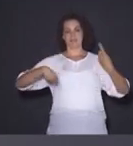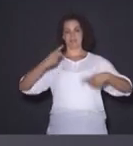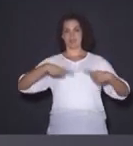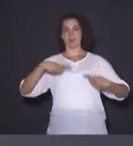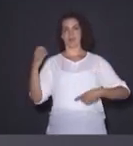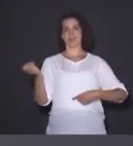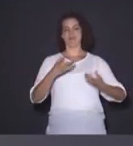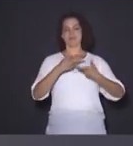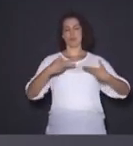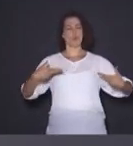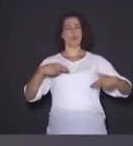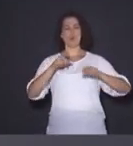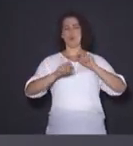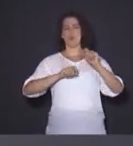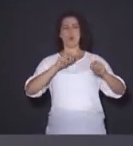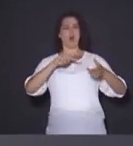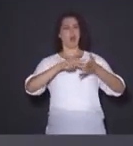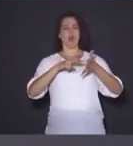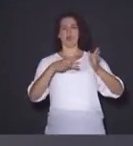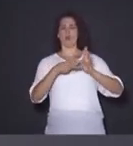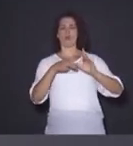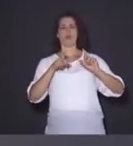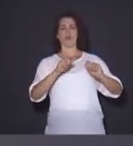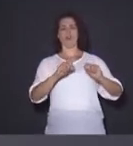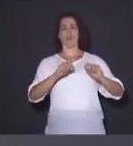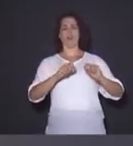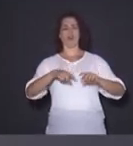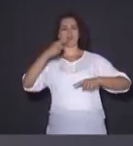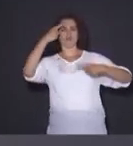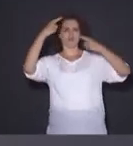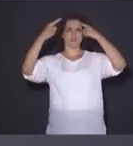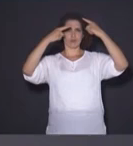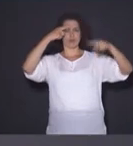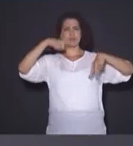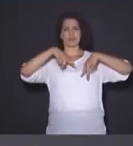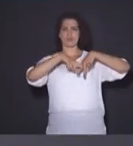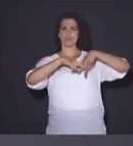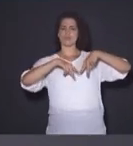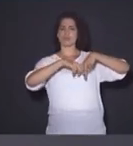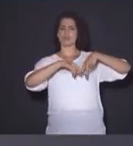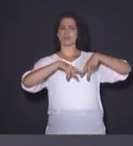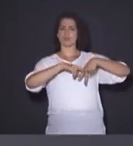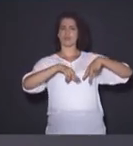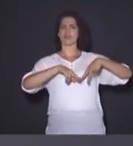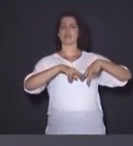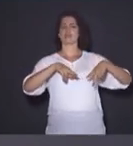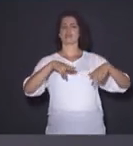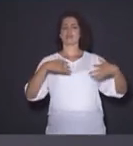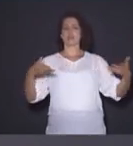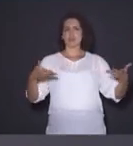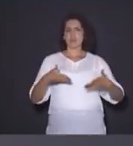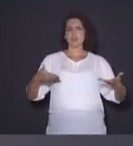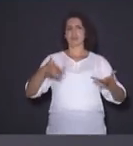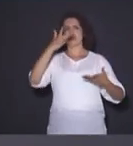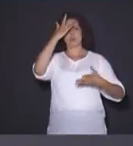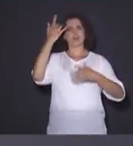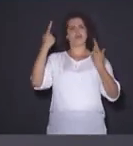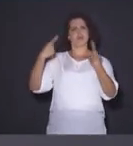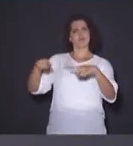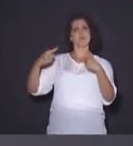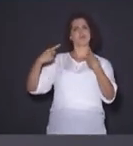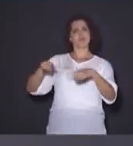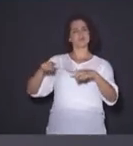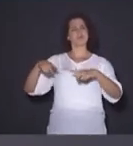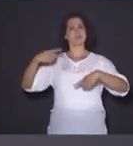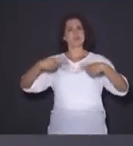é de fato essa tão falada ideologia de gênero que tem sido tão combatida nos dias atuais então é